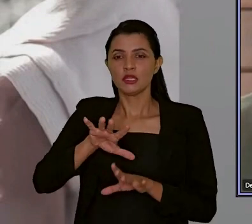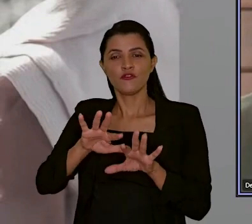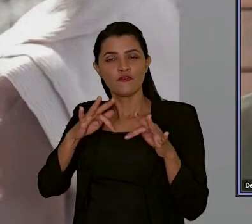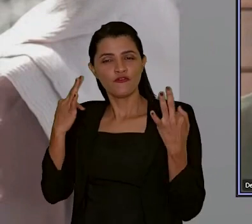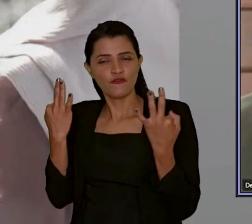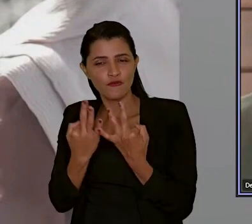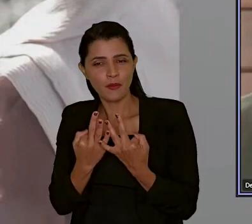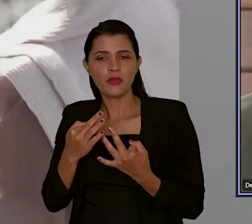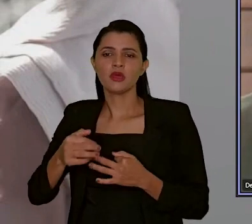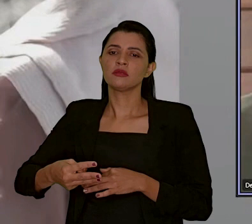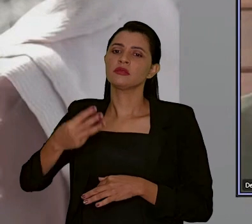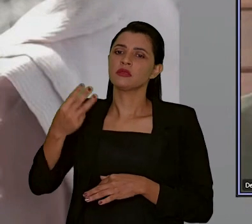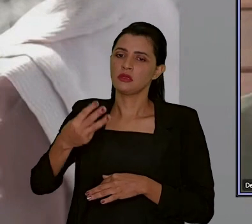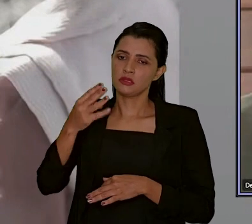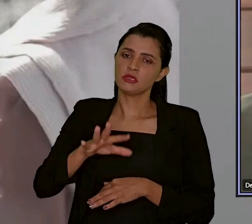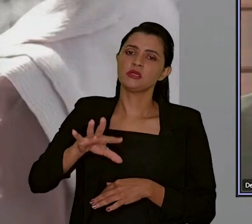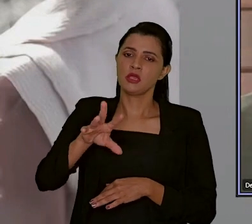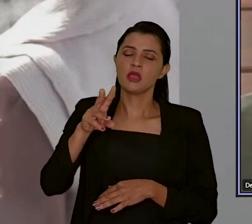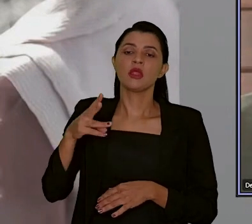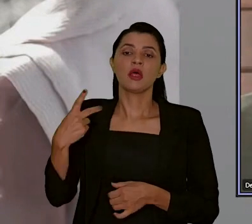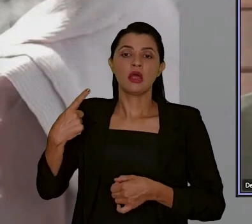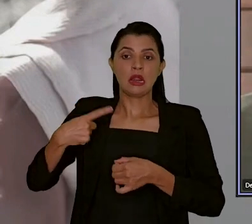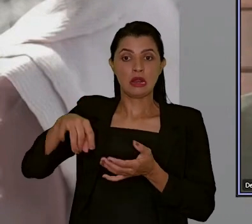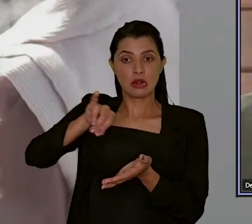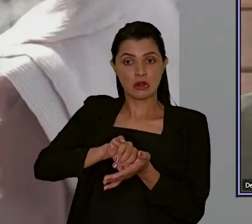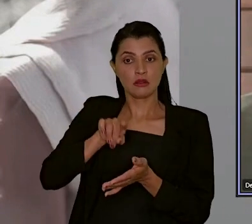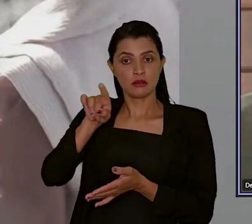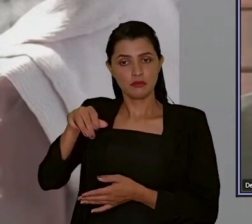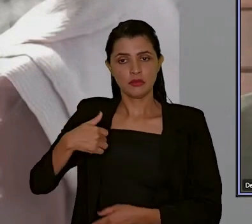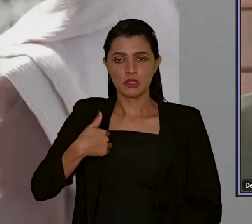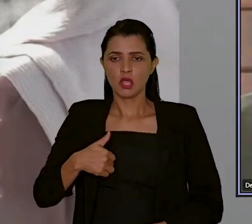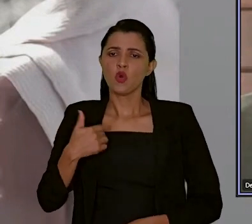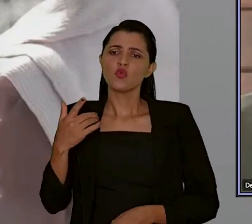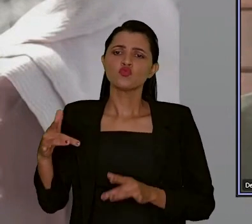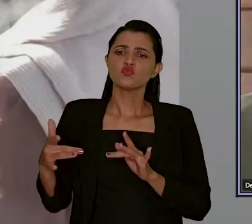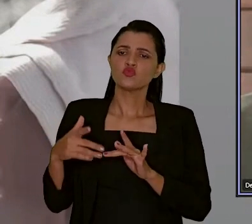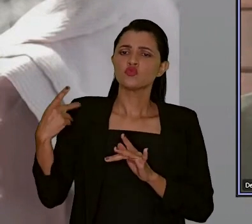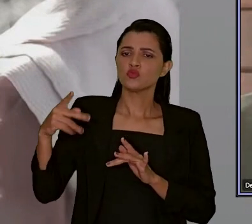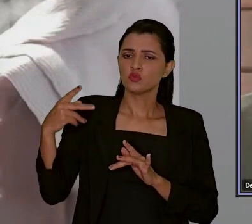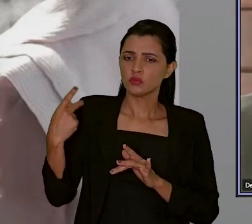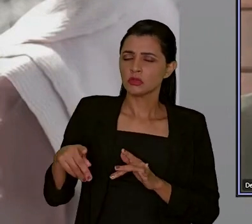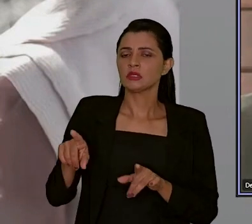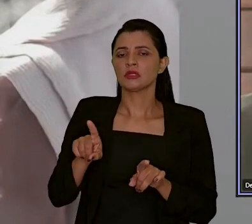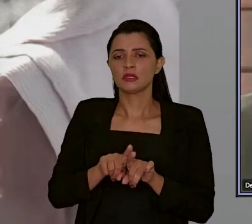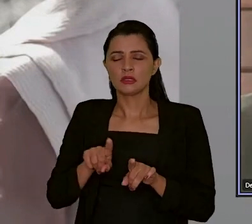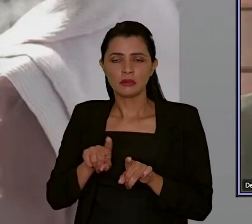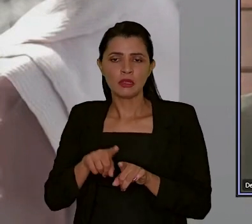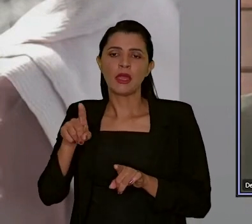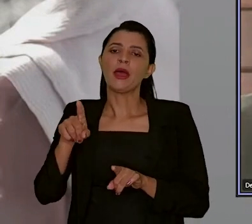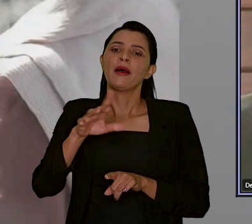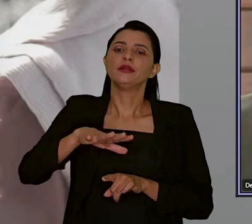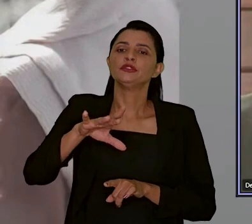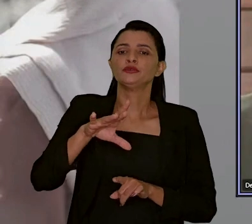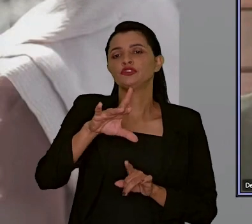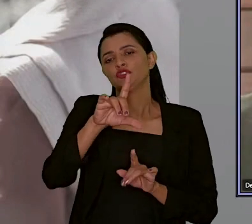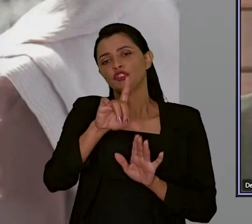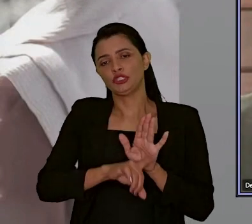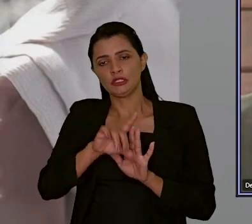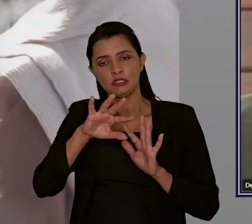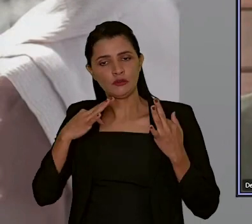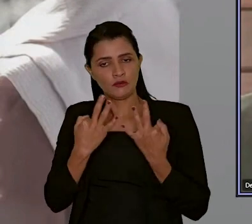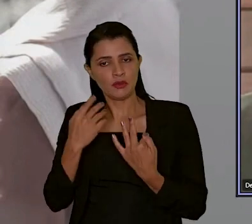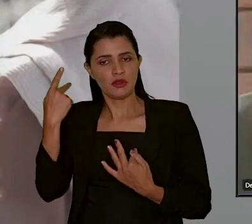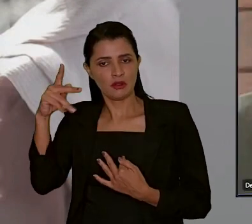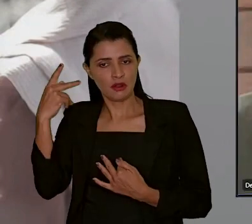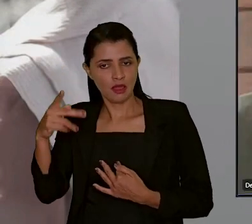terceira nominação em Córdoba, capital. Ponto de contato da IBR de matéria de direito de família na República